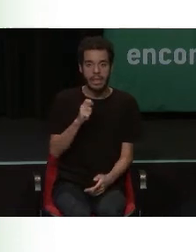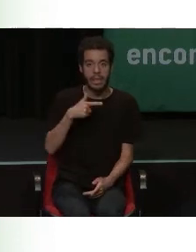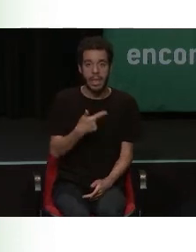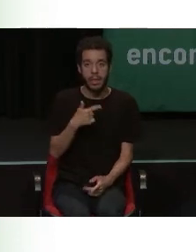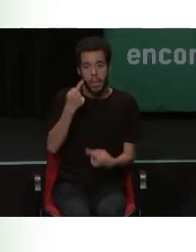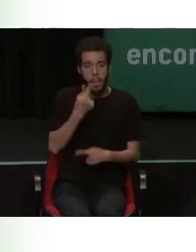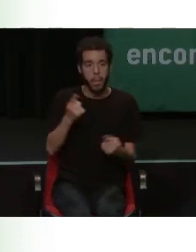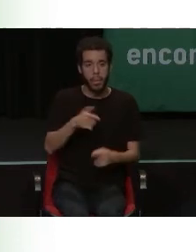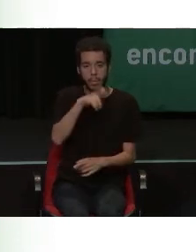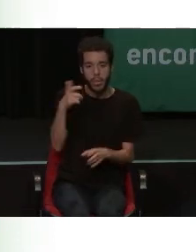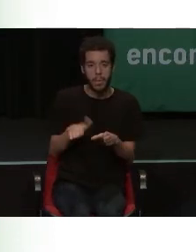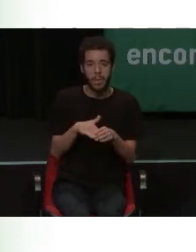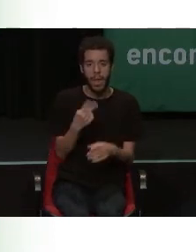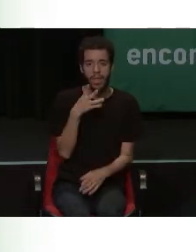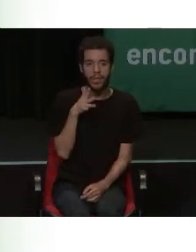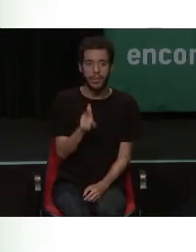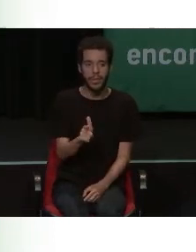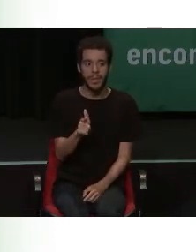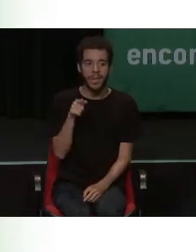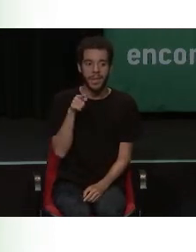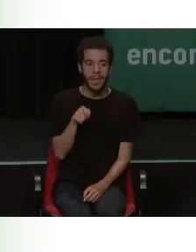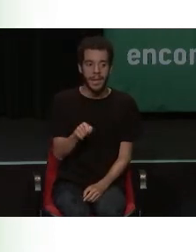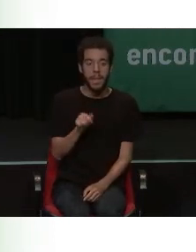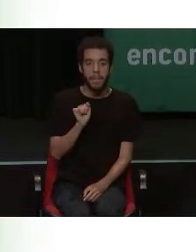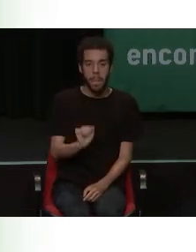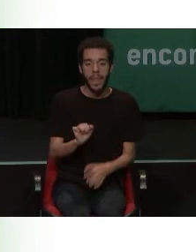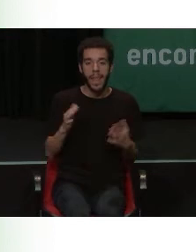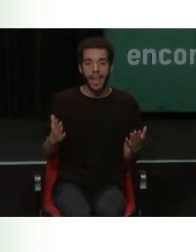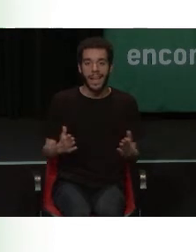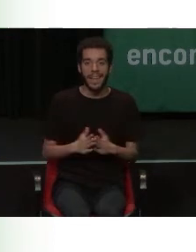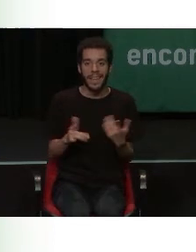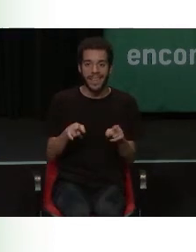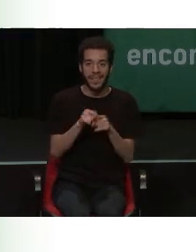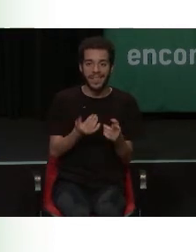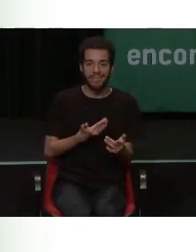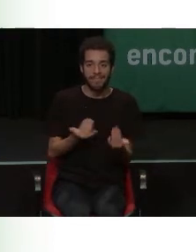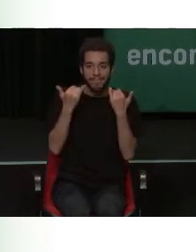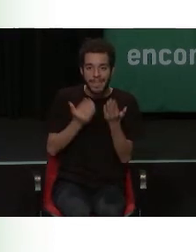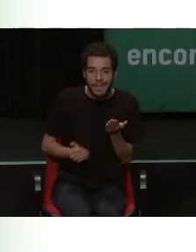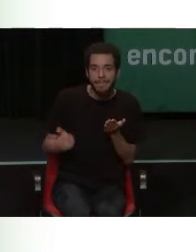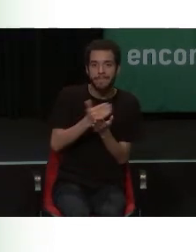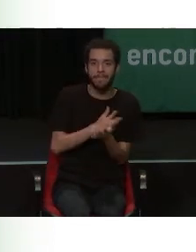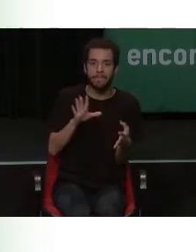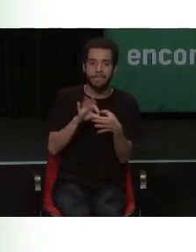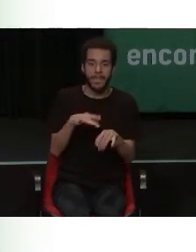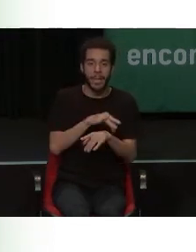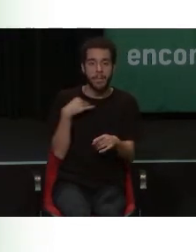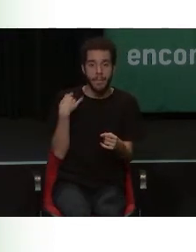2.000 participantes que recolheram dados de dispositivos biométricos, como os